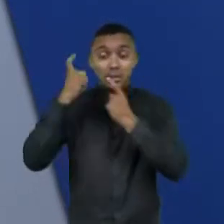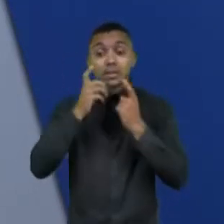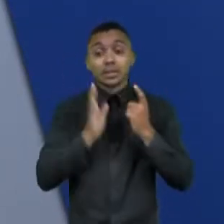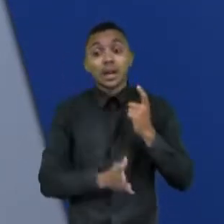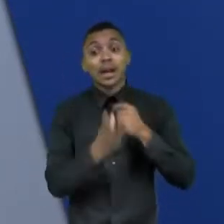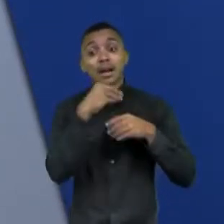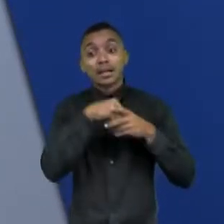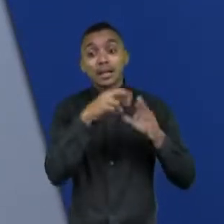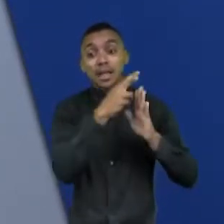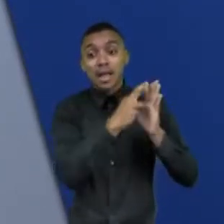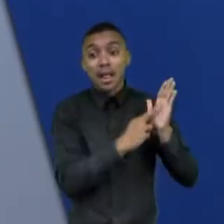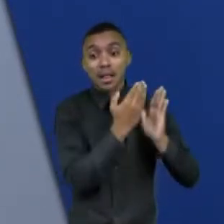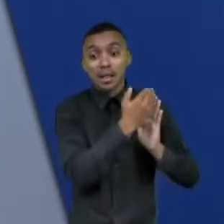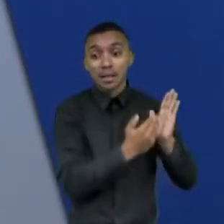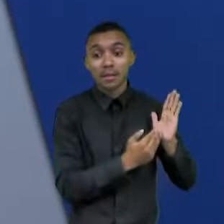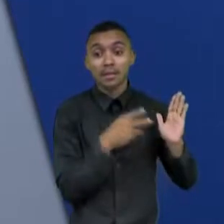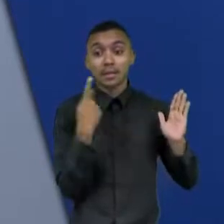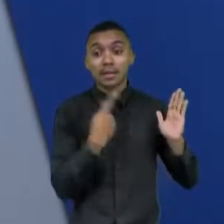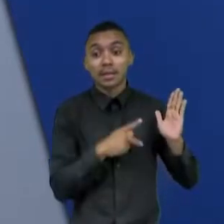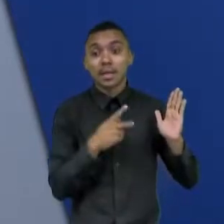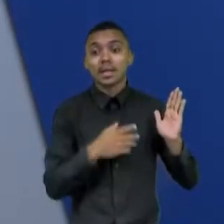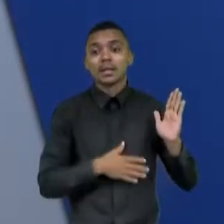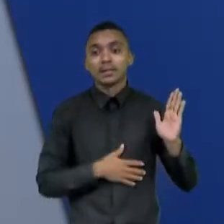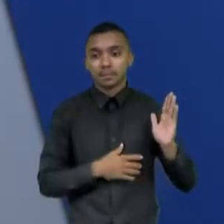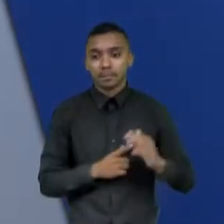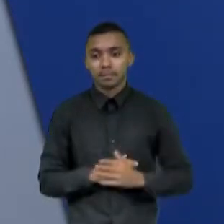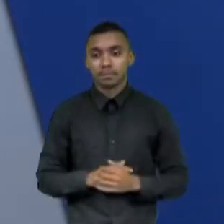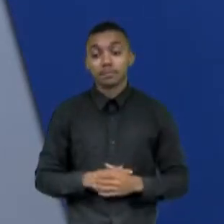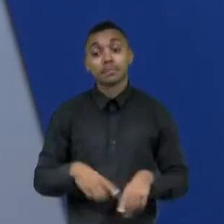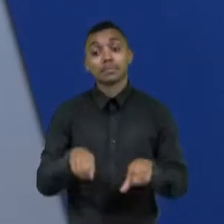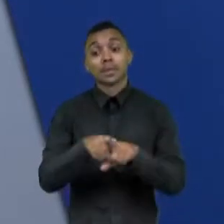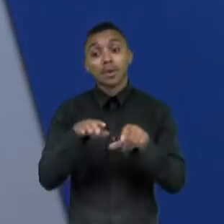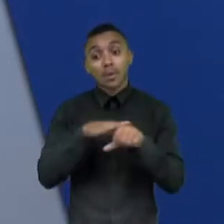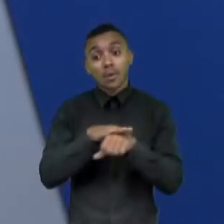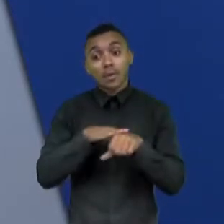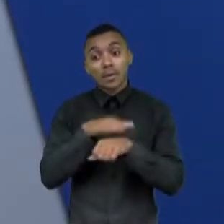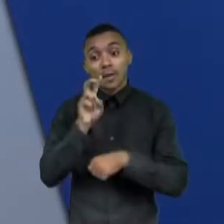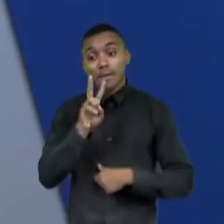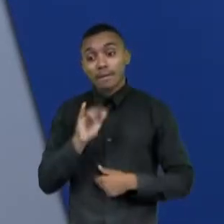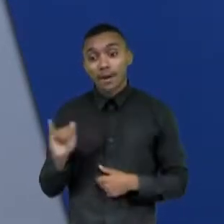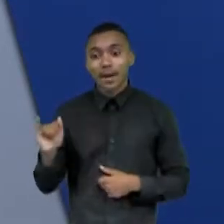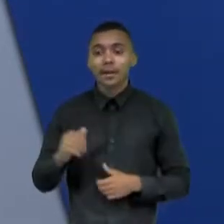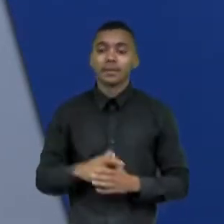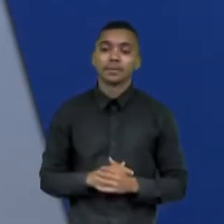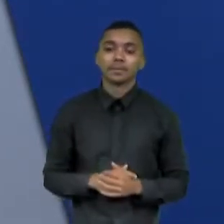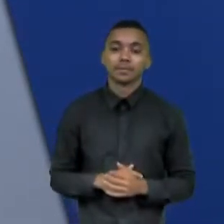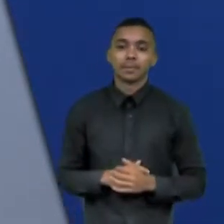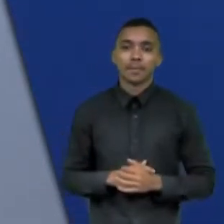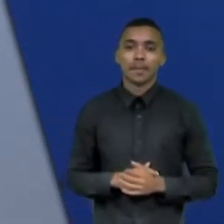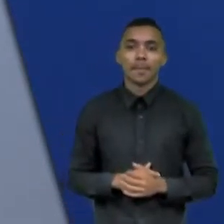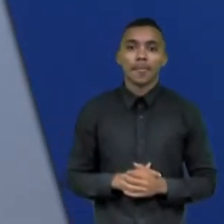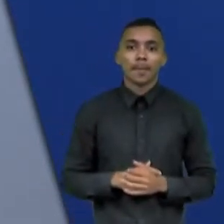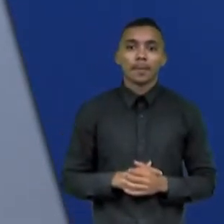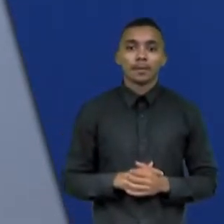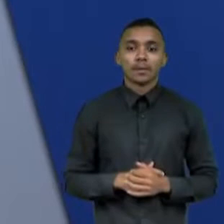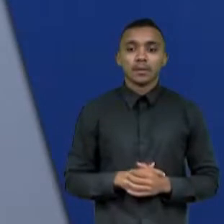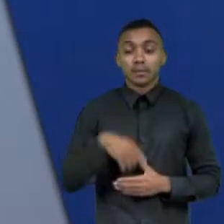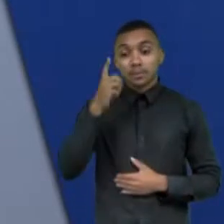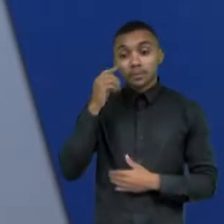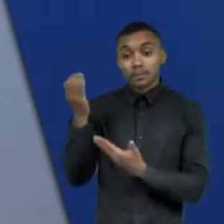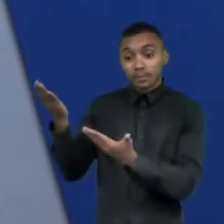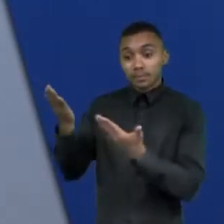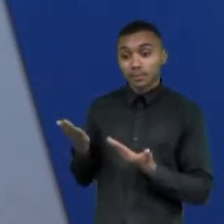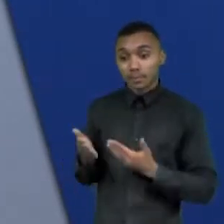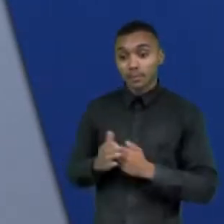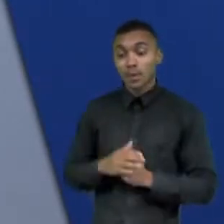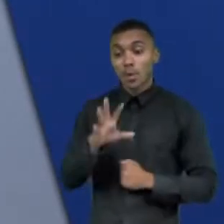relatório da Anistia Internacional, que a gente também vai conversar sobre isso aqui no programa. Eu estou recebendo o coordenador do escritório de